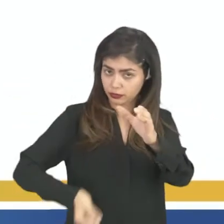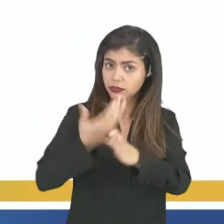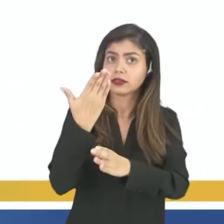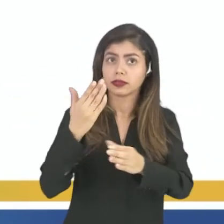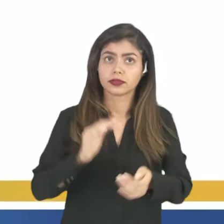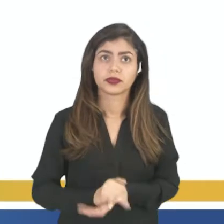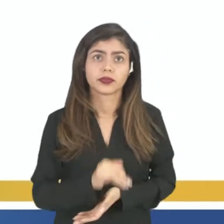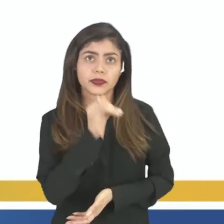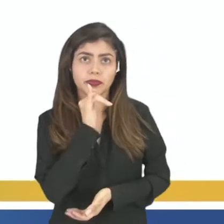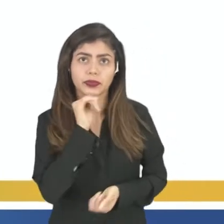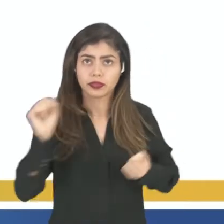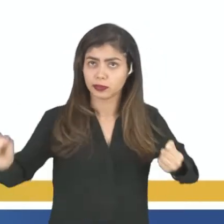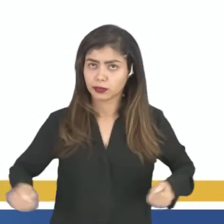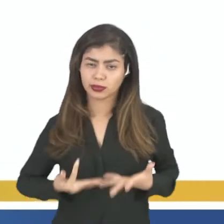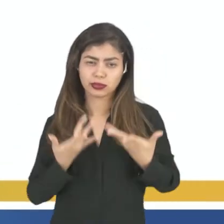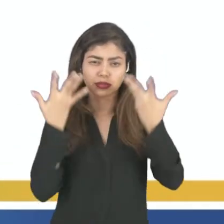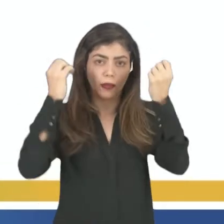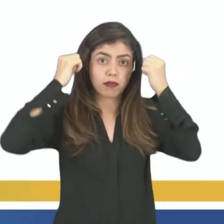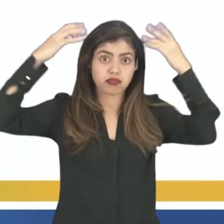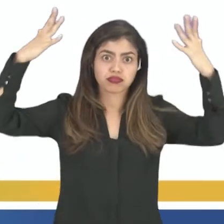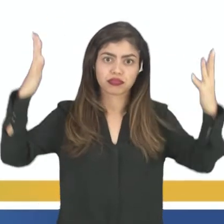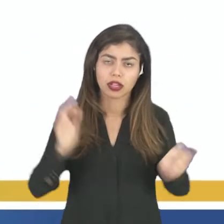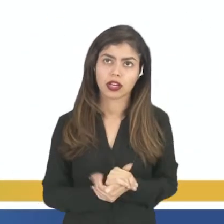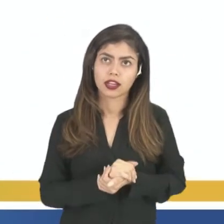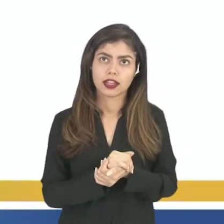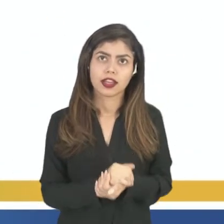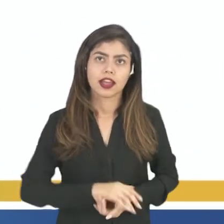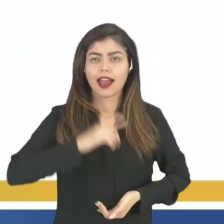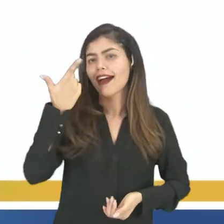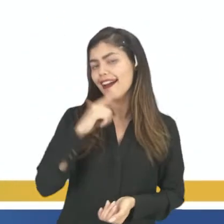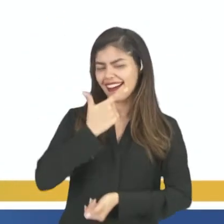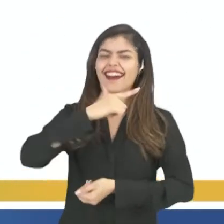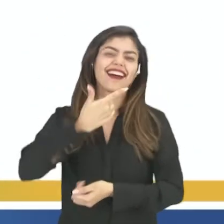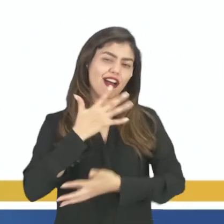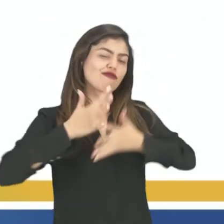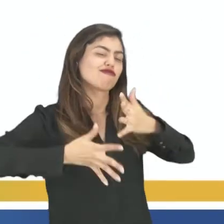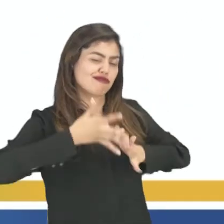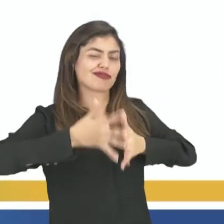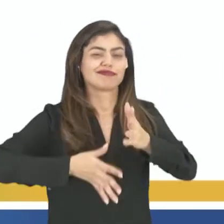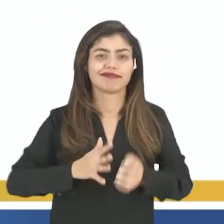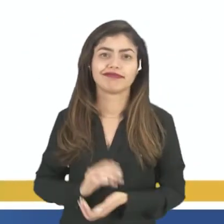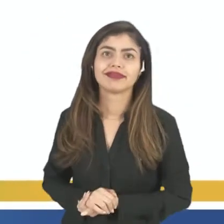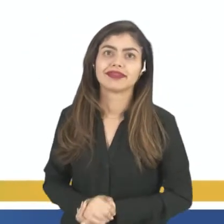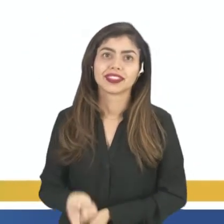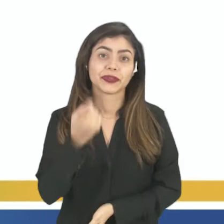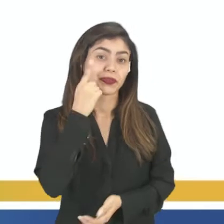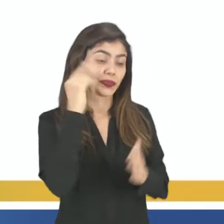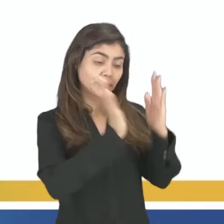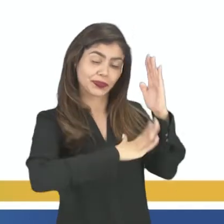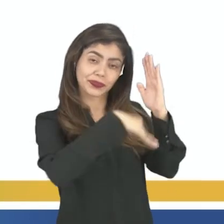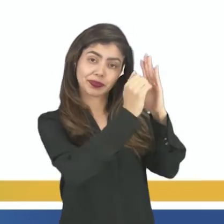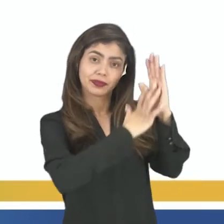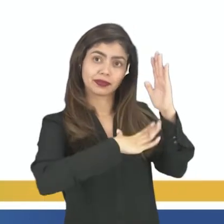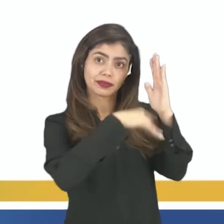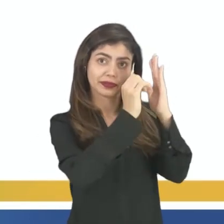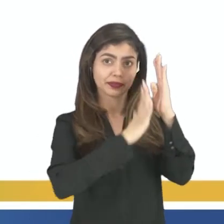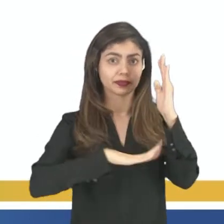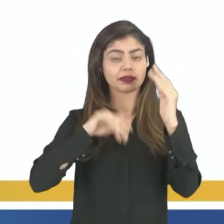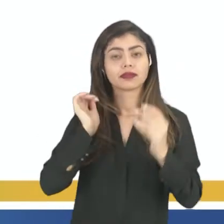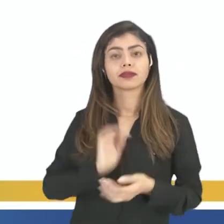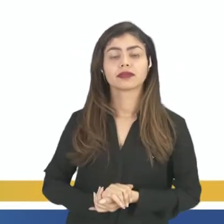de explodir nossa mente em gargalhadas e confusão. Olha só a obra que ele está fazendo